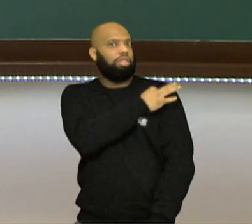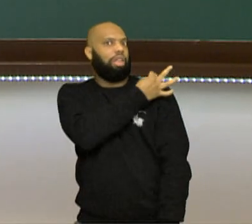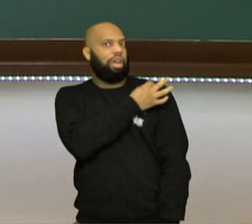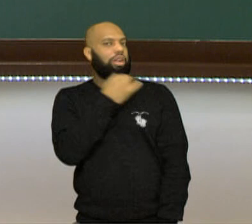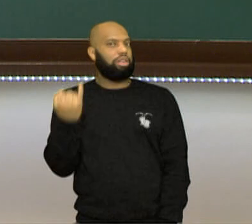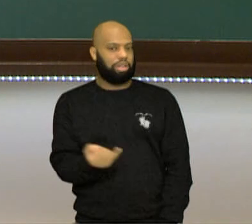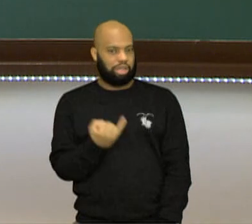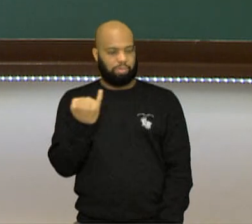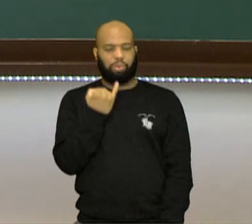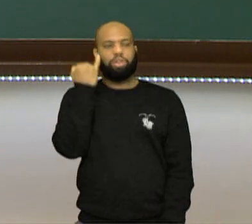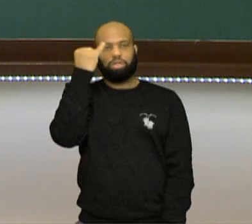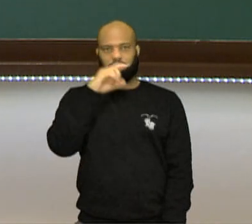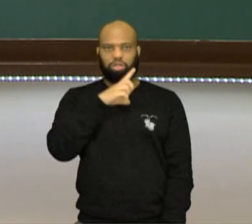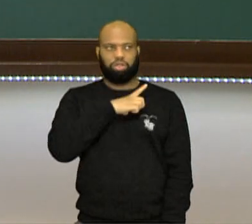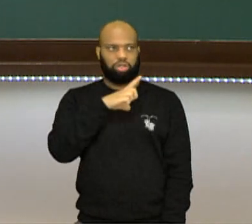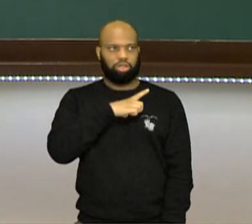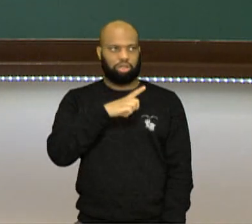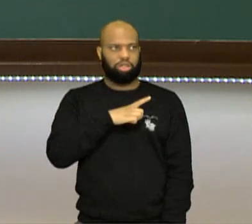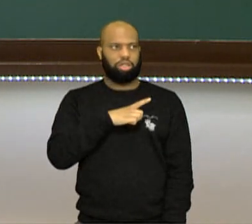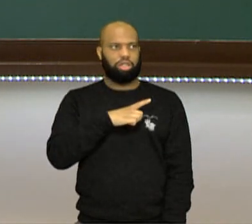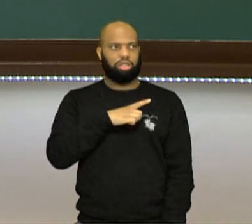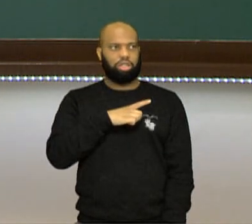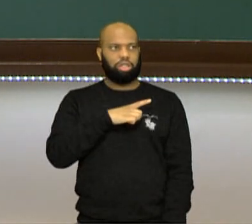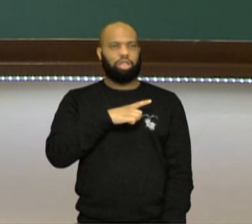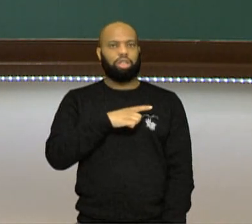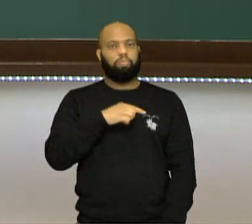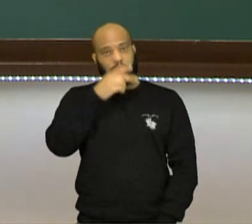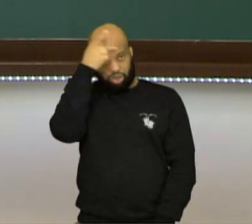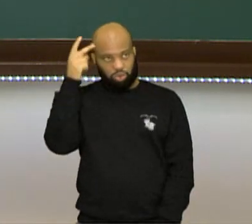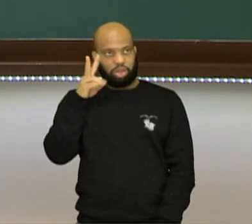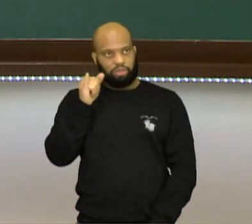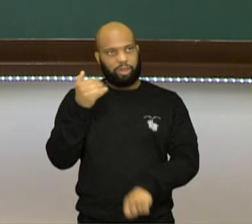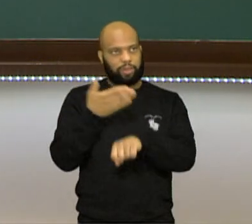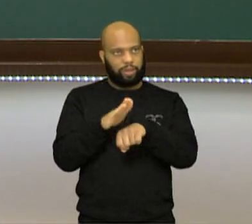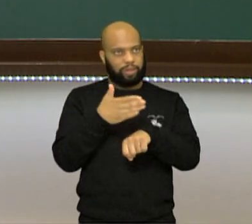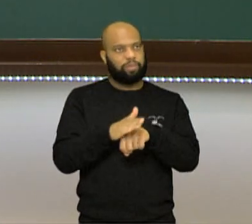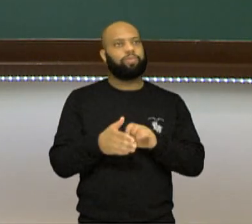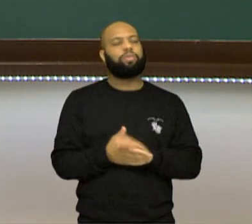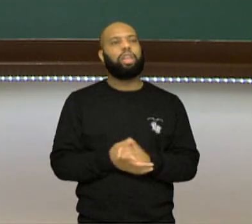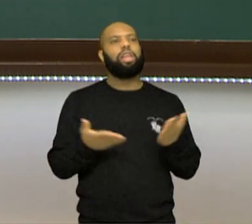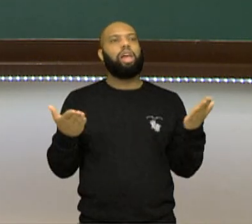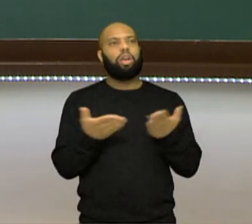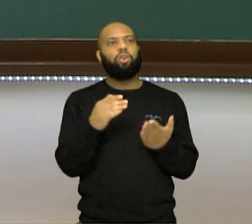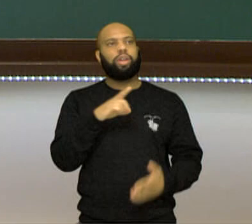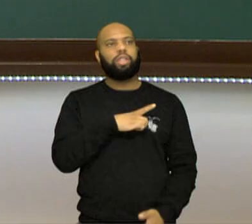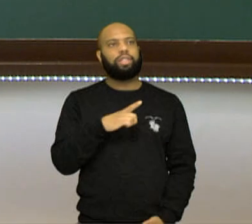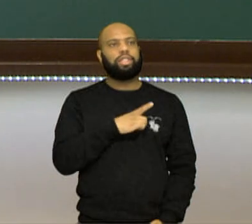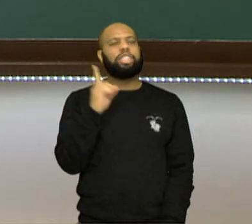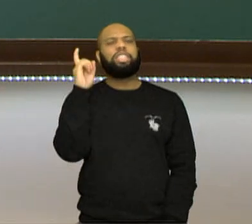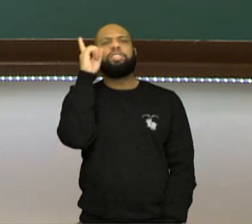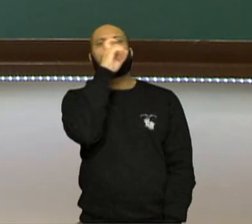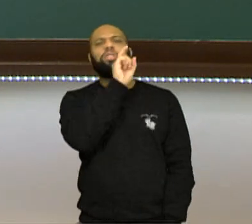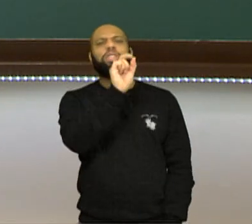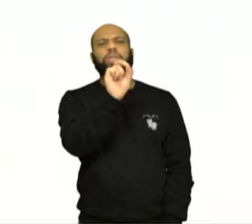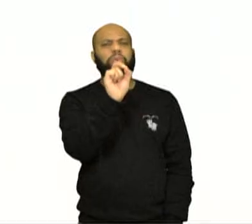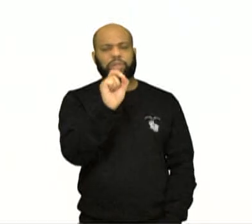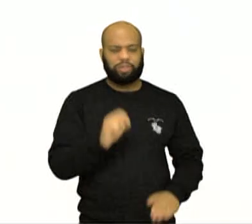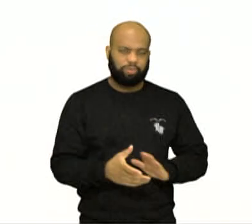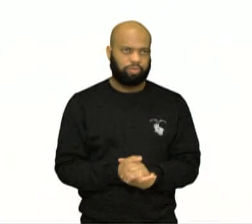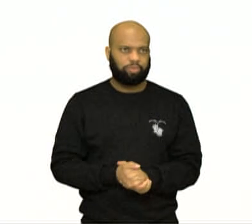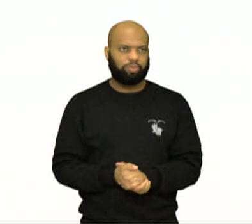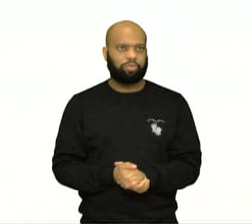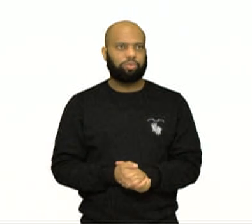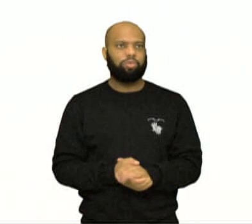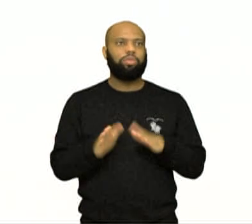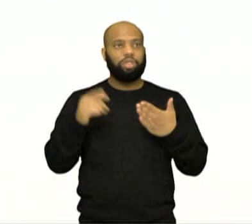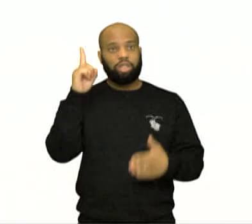que exige mais técnica do praticante, tá? Daí nós temos a dificuldade, o lead.